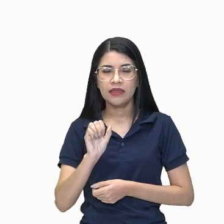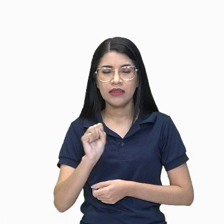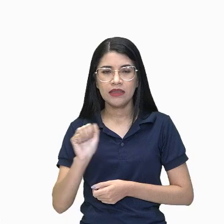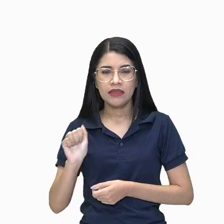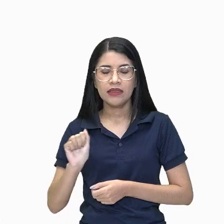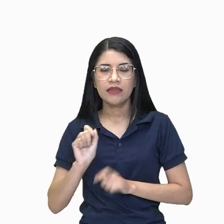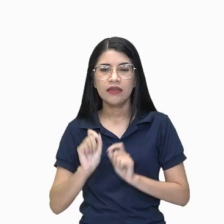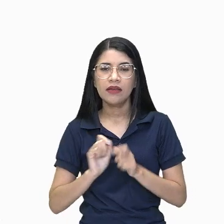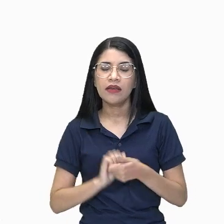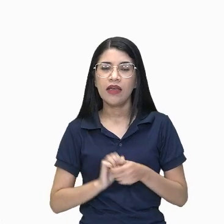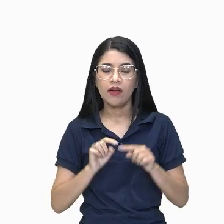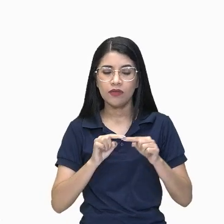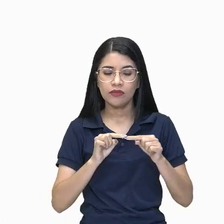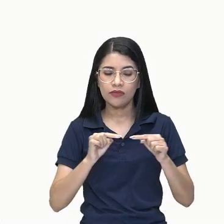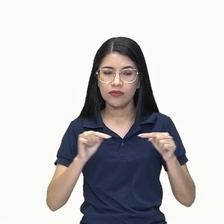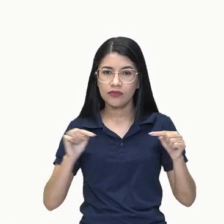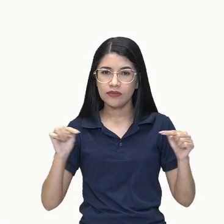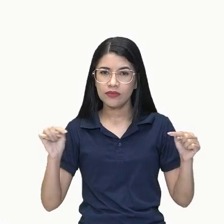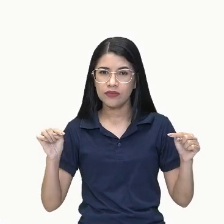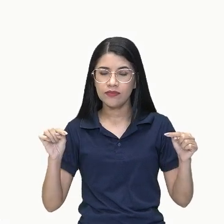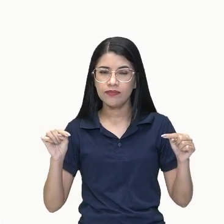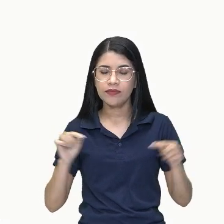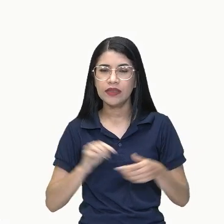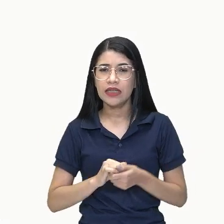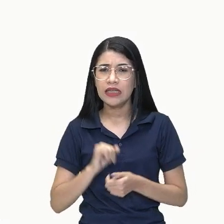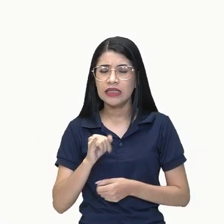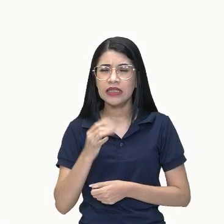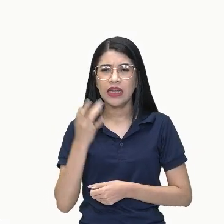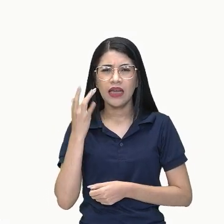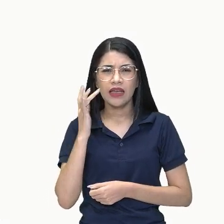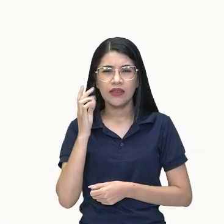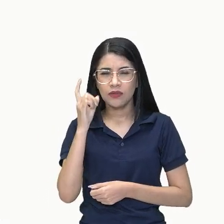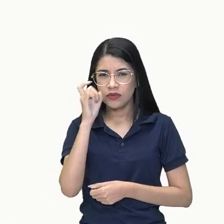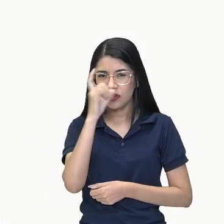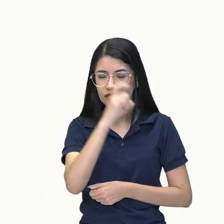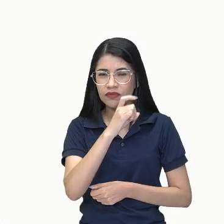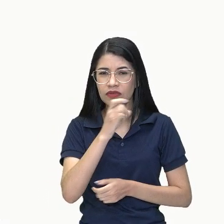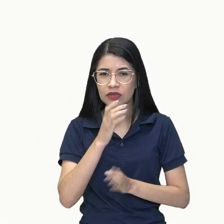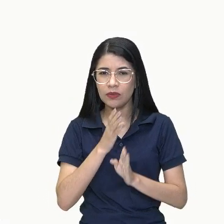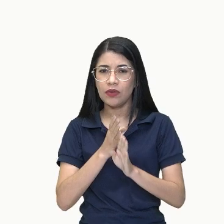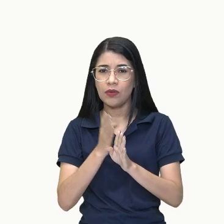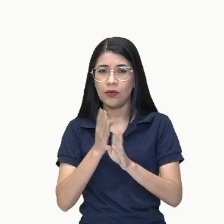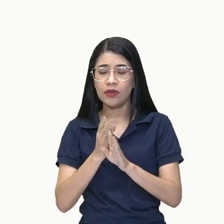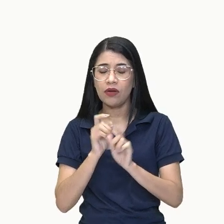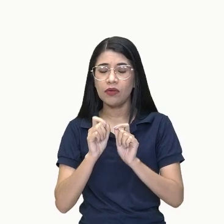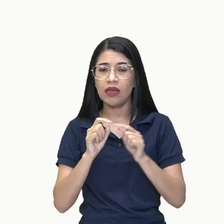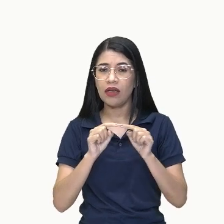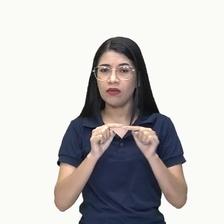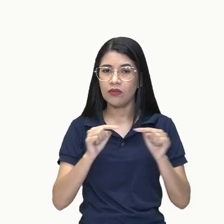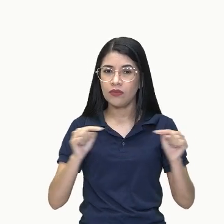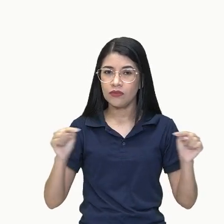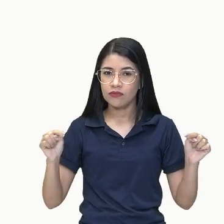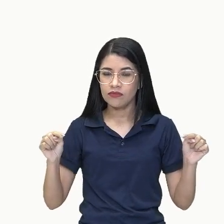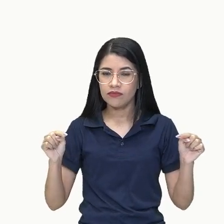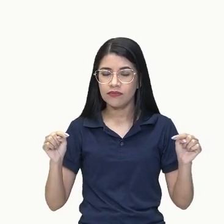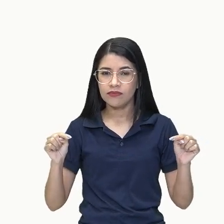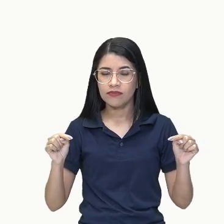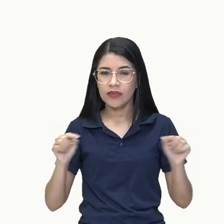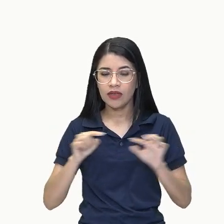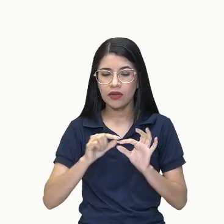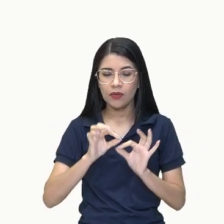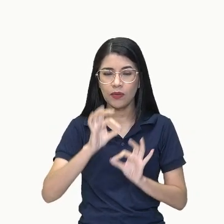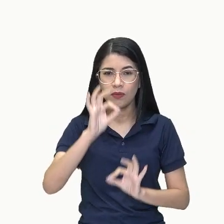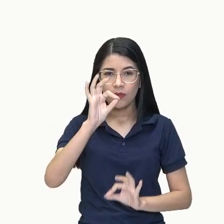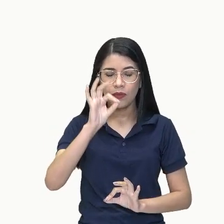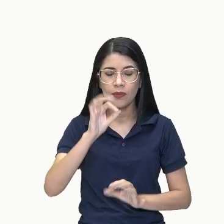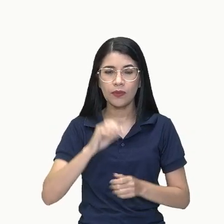linha horizontal. Se você tem dificuldade em identificar o que é linha horizontal, o que é linha vertical, eu